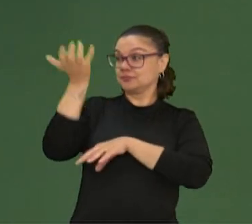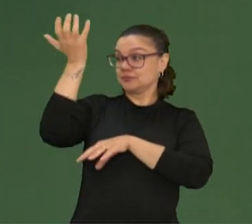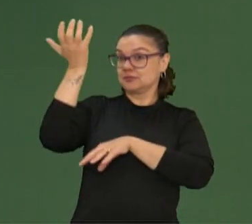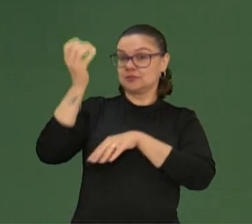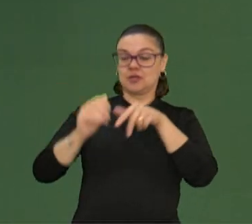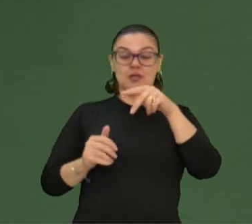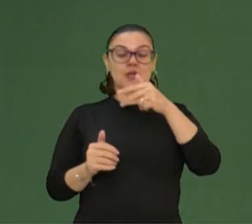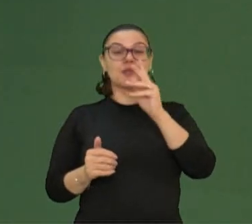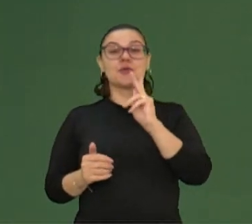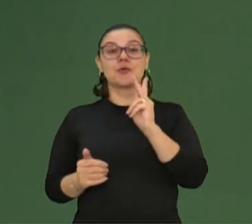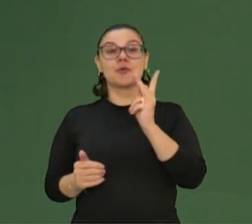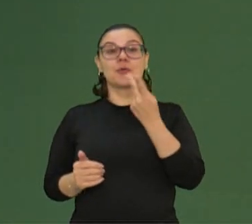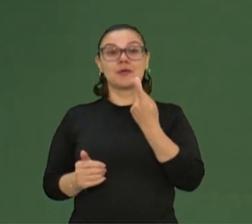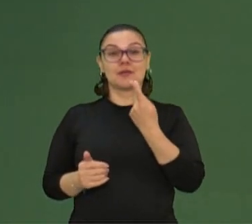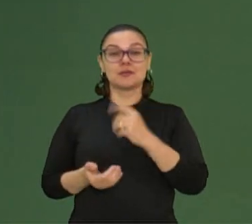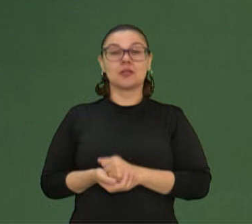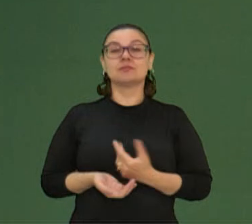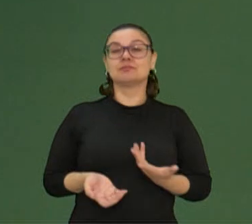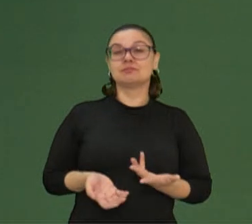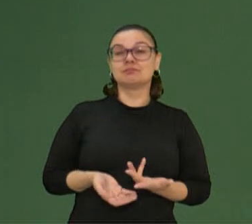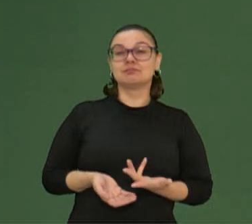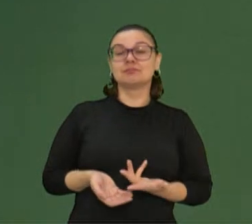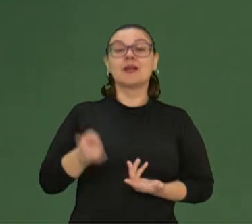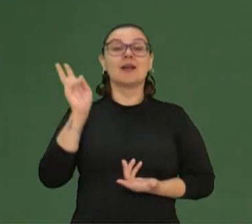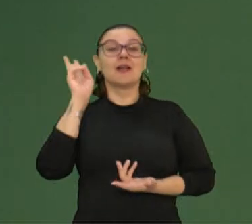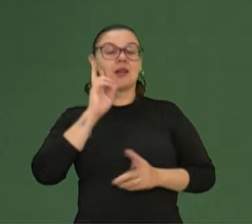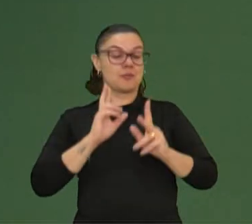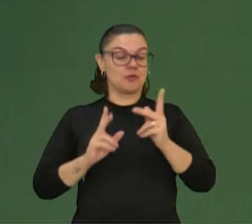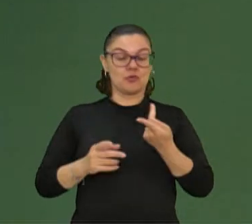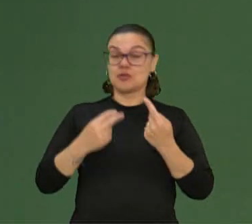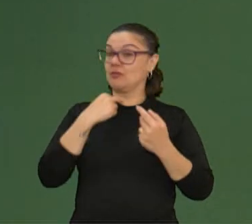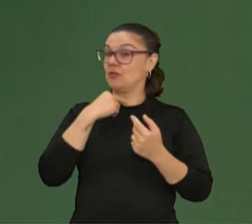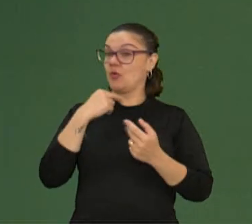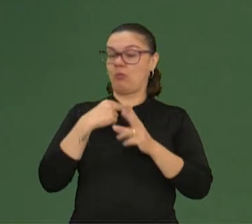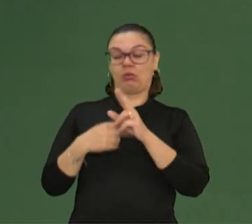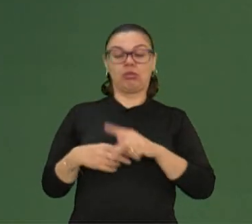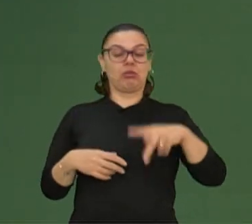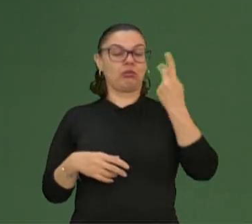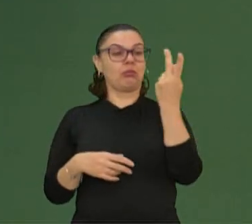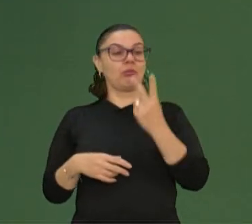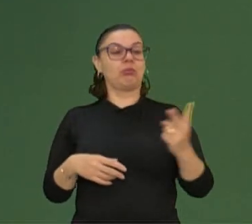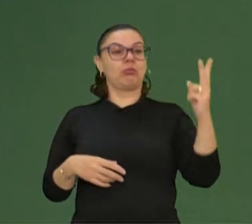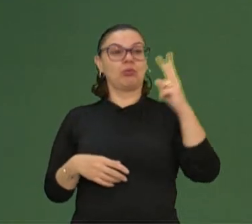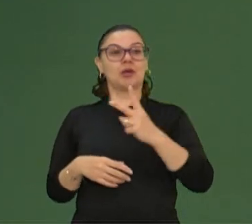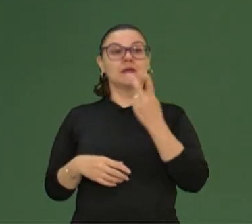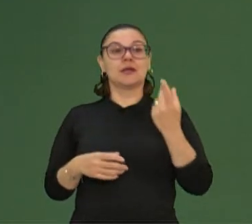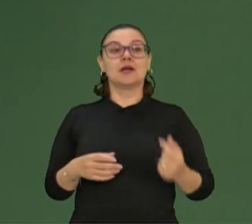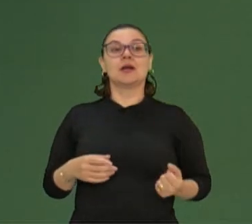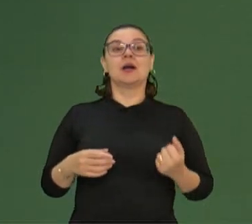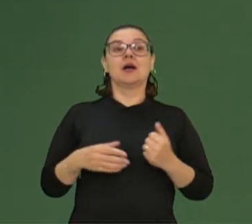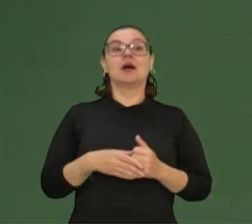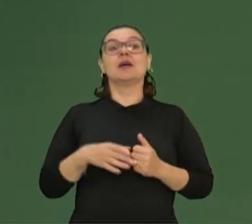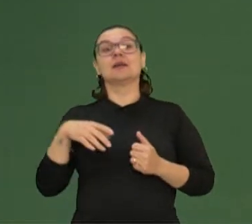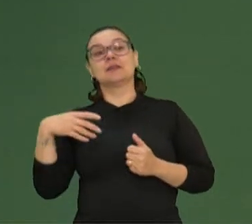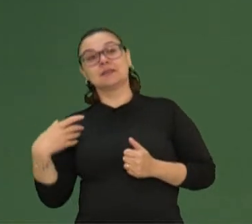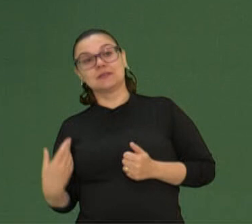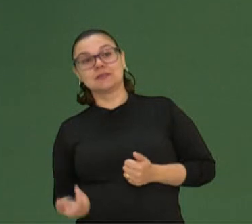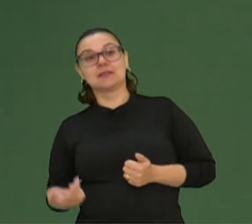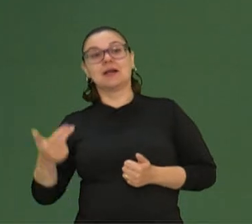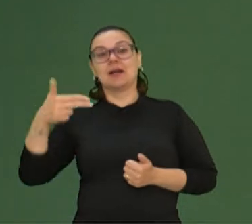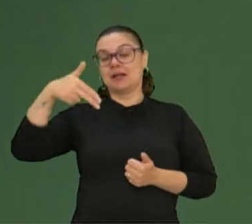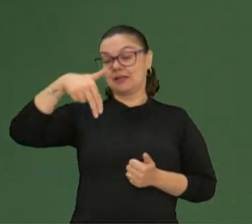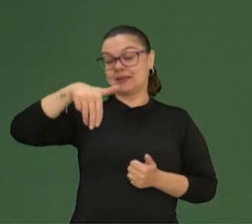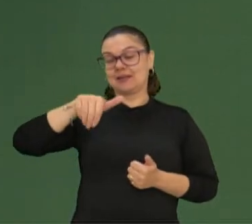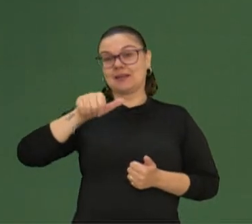o hidrogênio? Lembra que o hidrogênio não pode ficar solto? Exato. Lembra os transportadores? NAD, FAD? Vem um